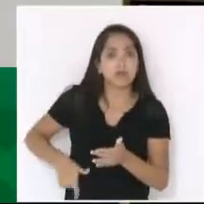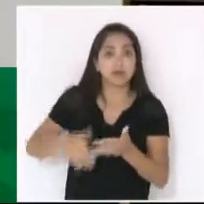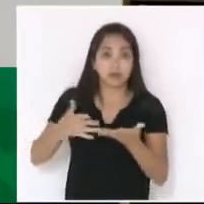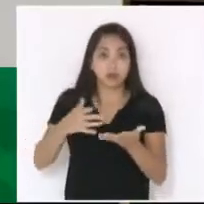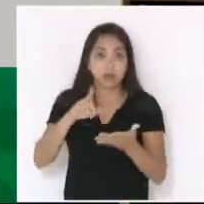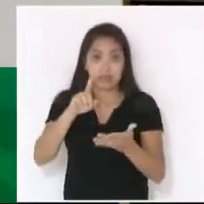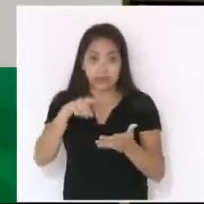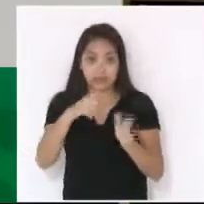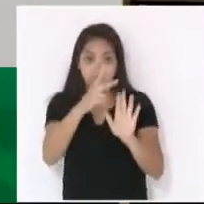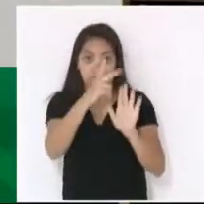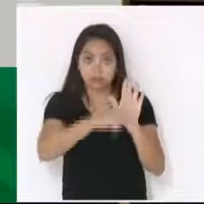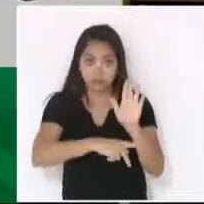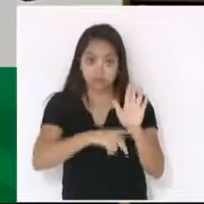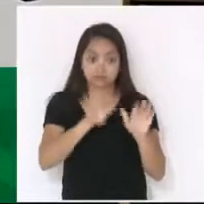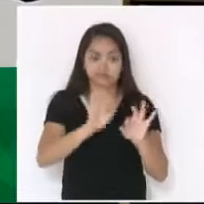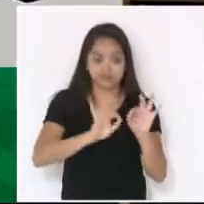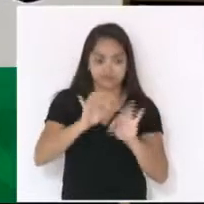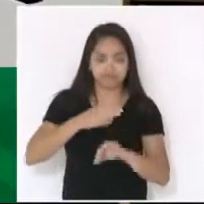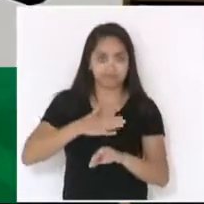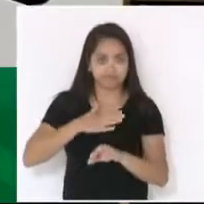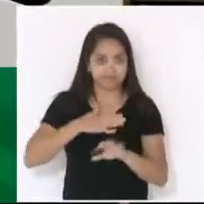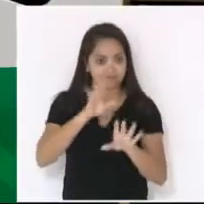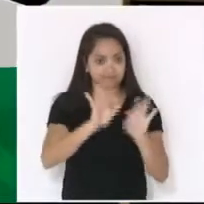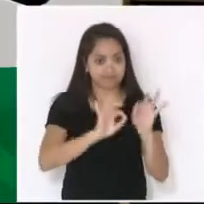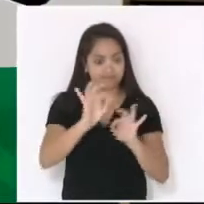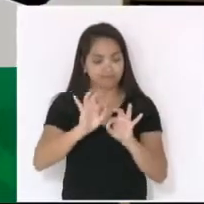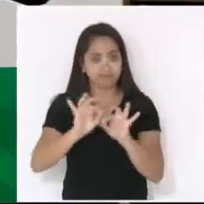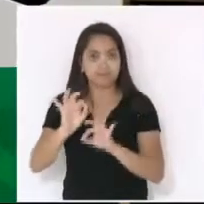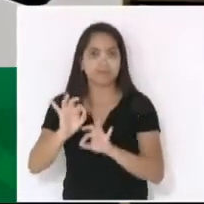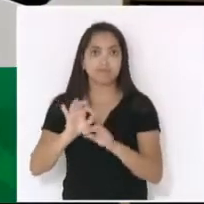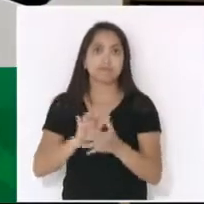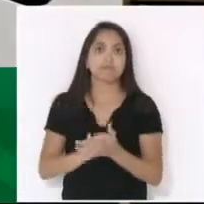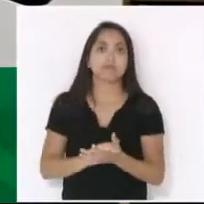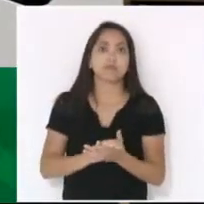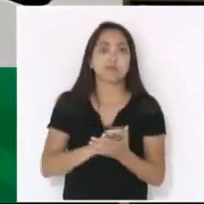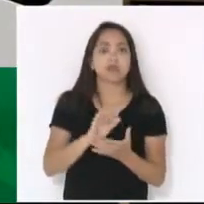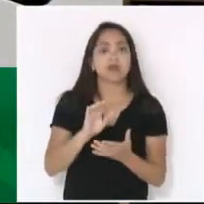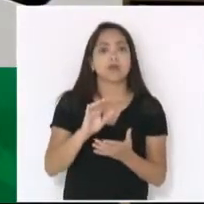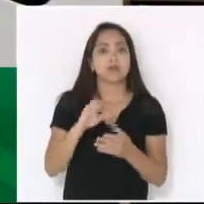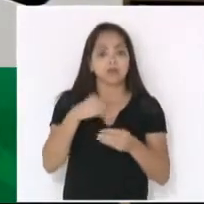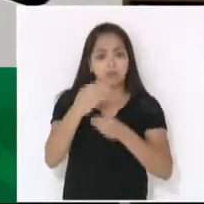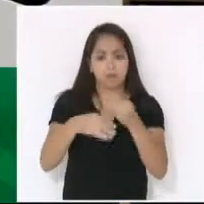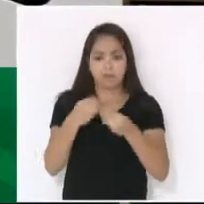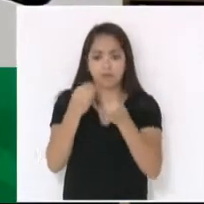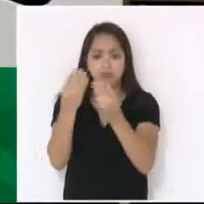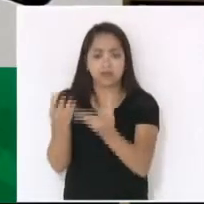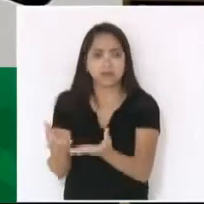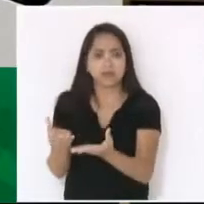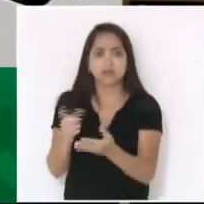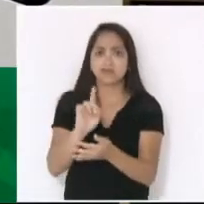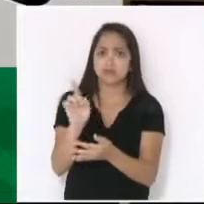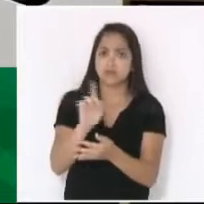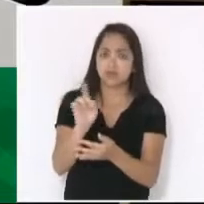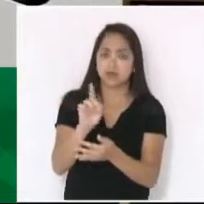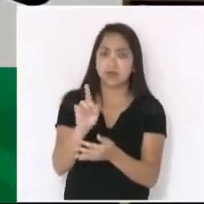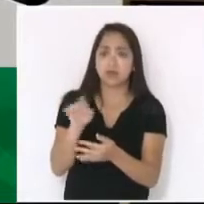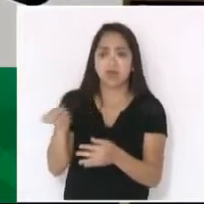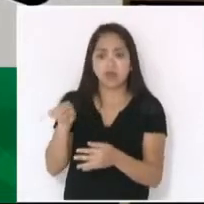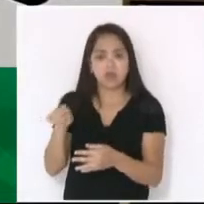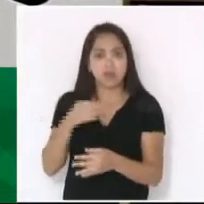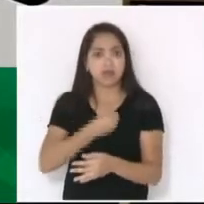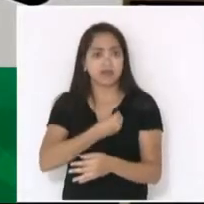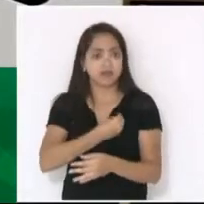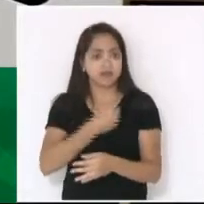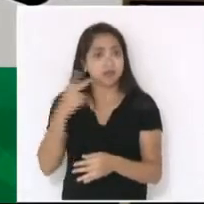que eu estou fazendo a vontade dele não é nenhum presente o policial eles expõem a vida inteira cria